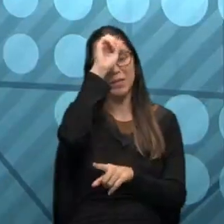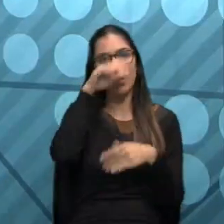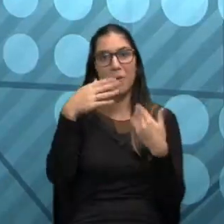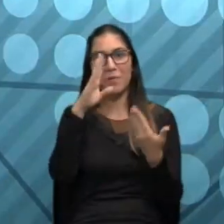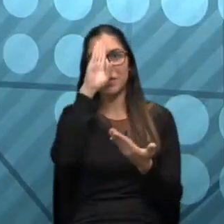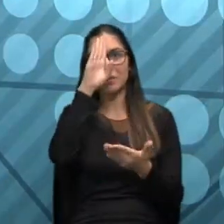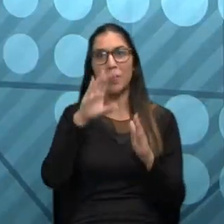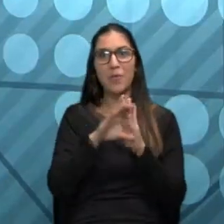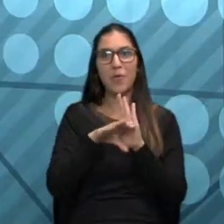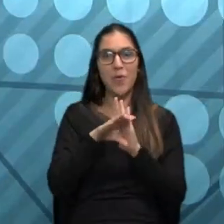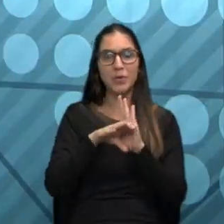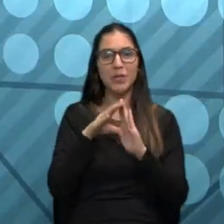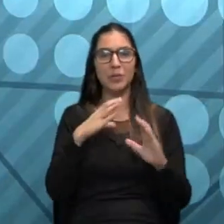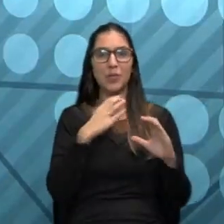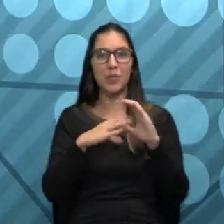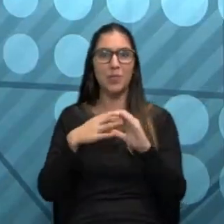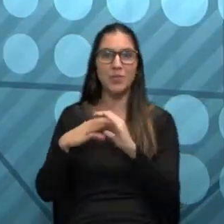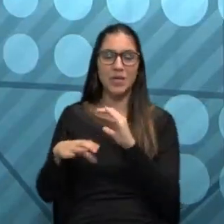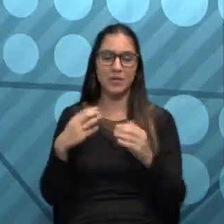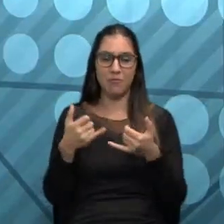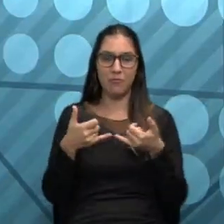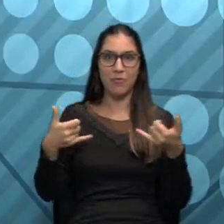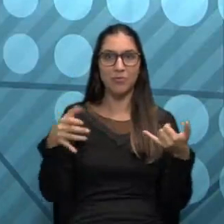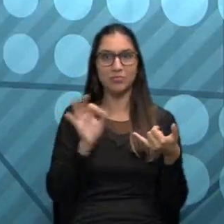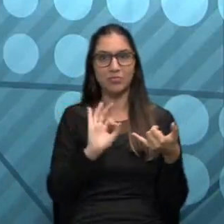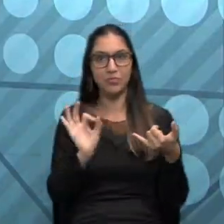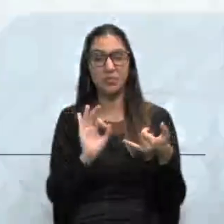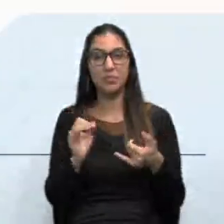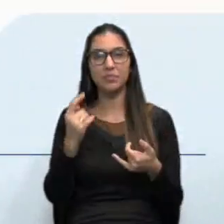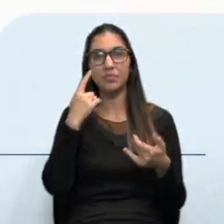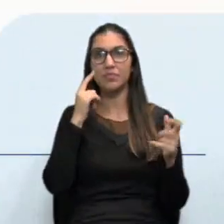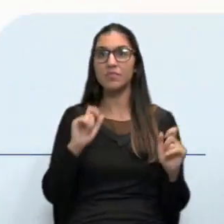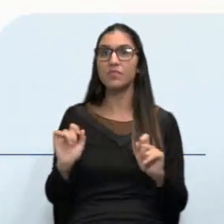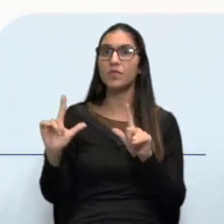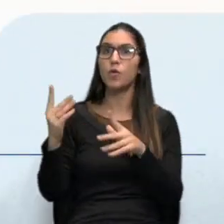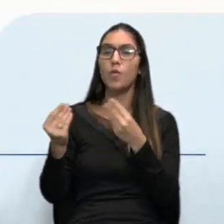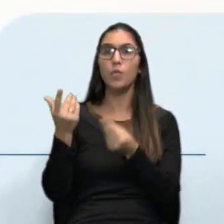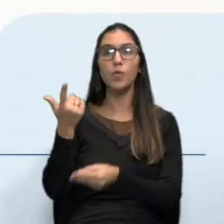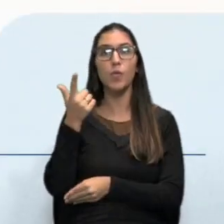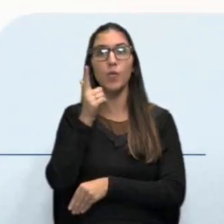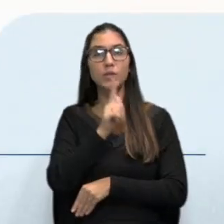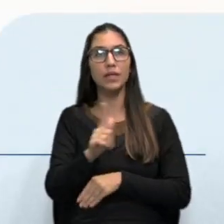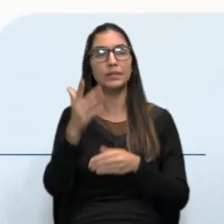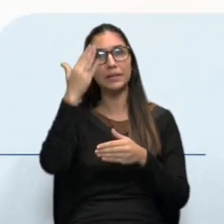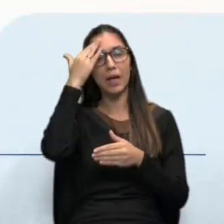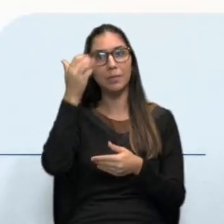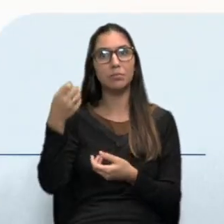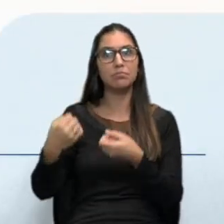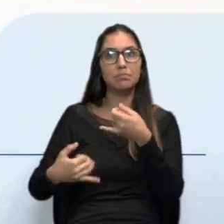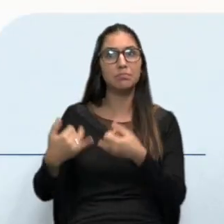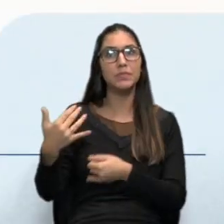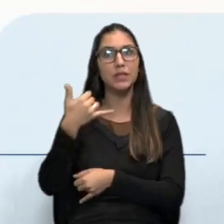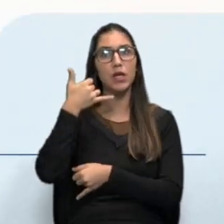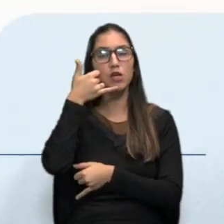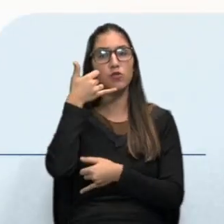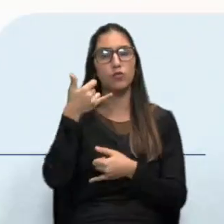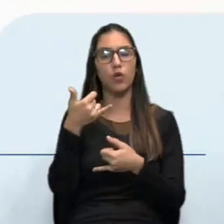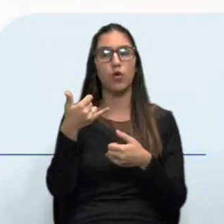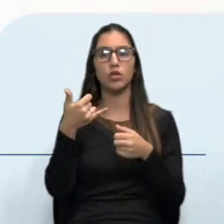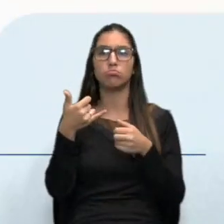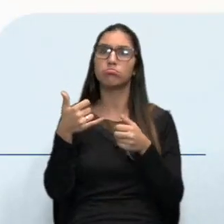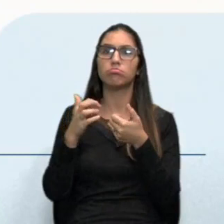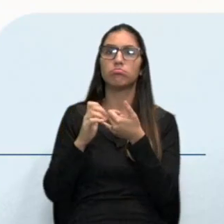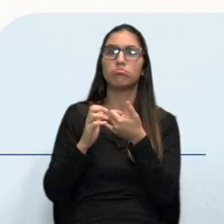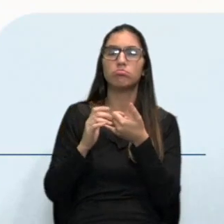principais conceitos da comunicação sem fio. Observando no slide, como que a gente consegue definir uma telefonia móvel